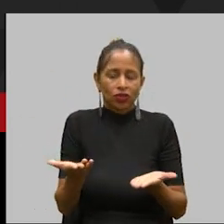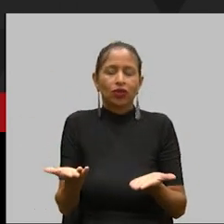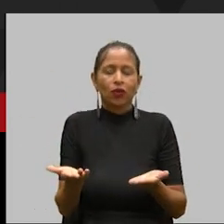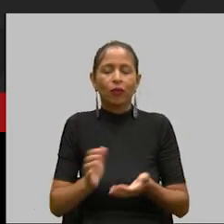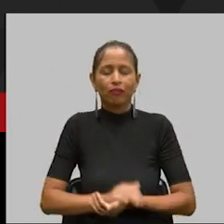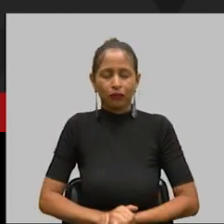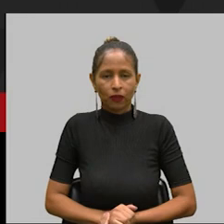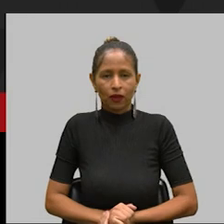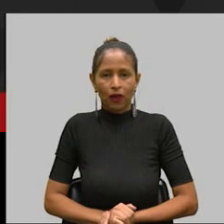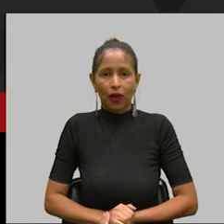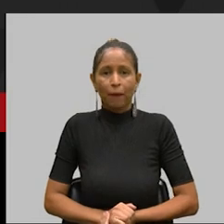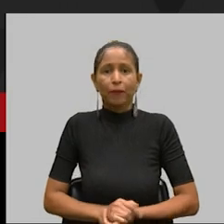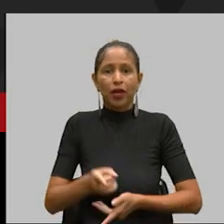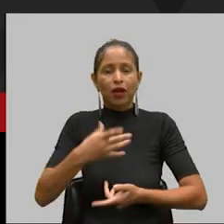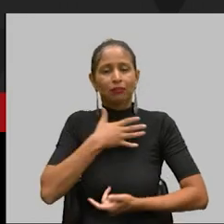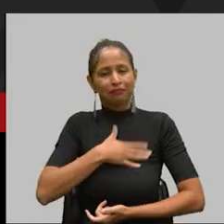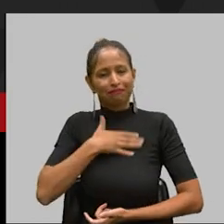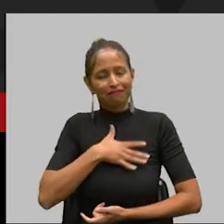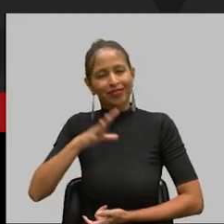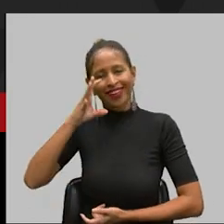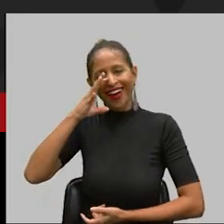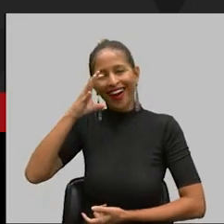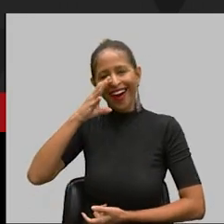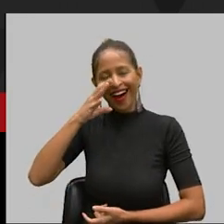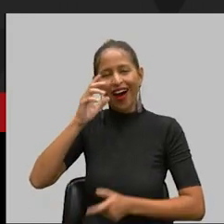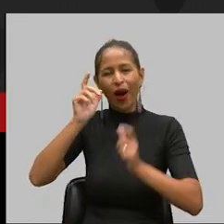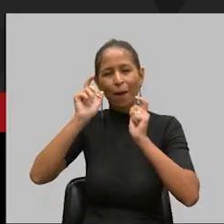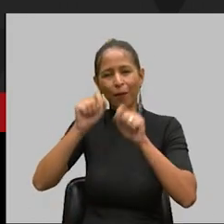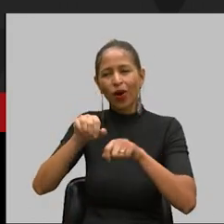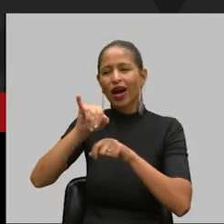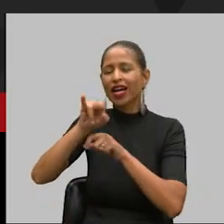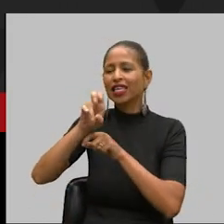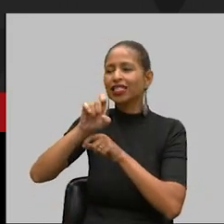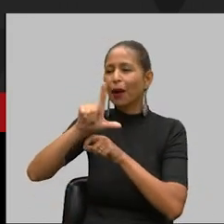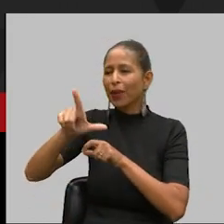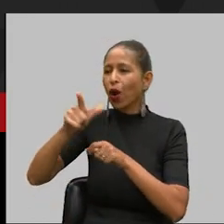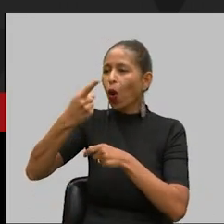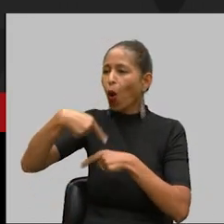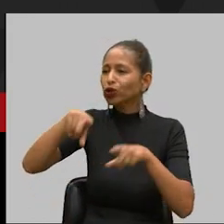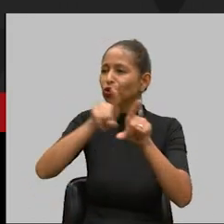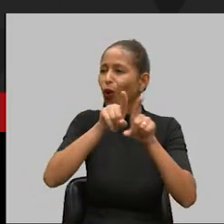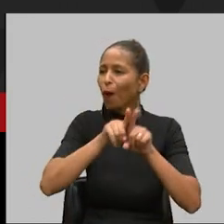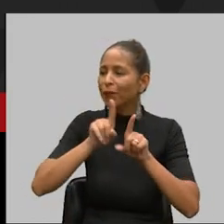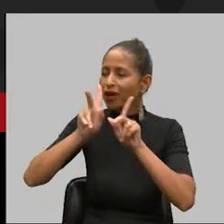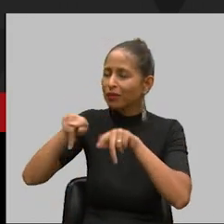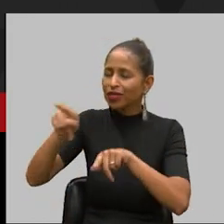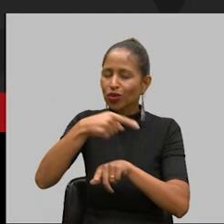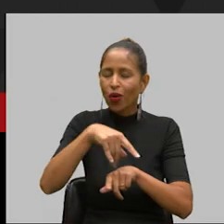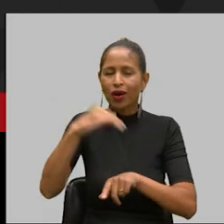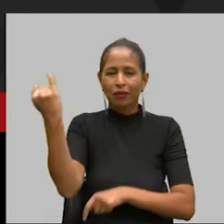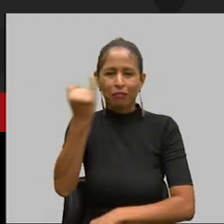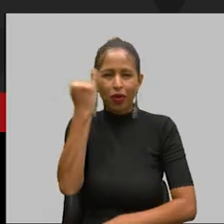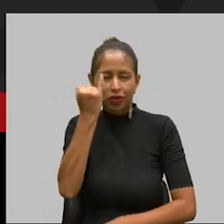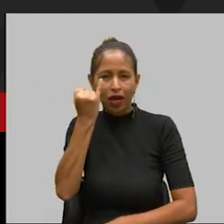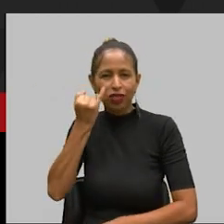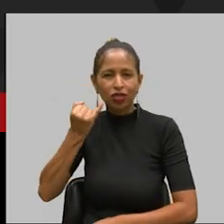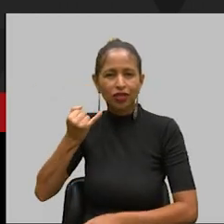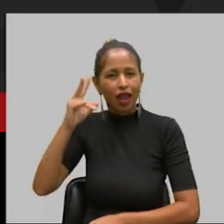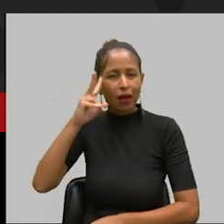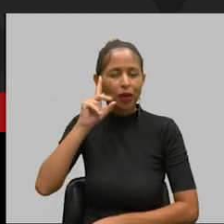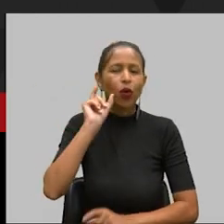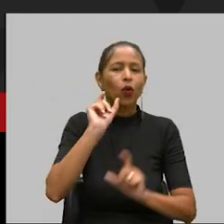eh me sinto muito contemplado com a fala da Isabel e de outros companheiros que falaram mas é importante reafirmar